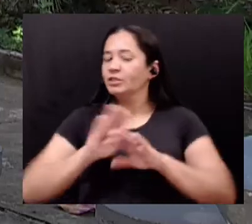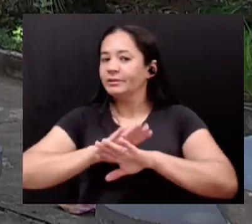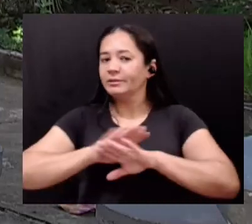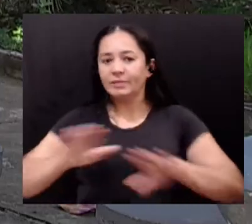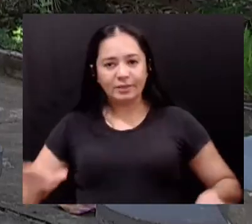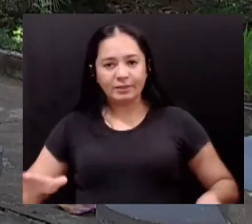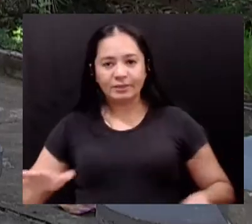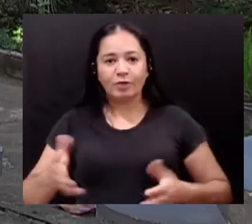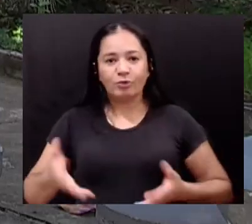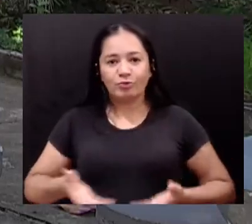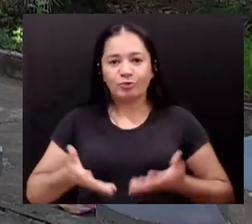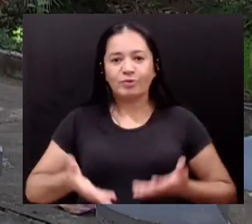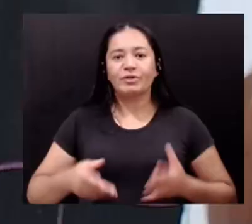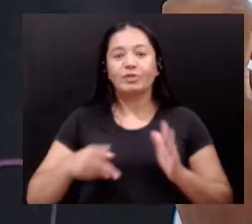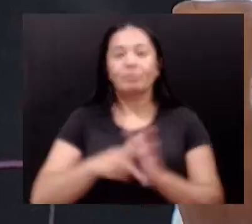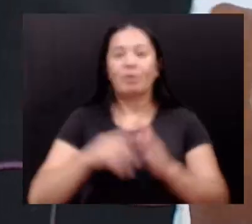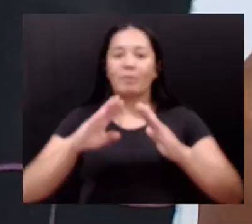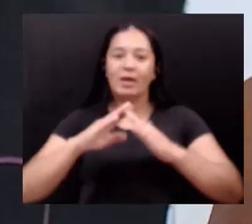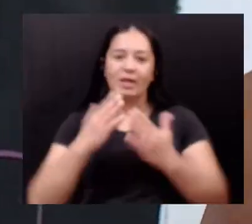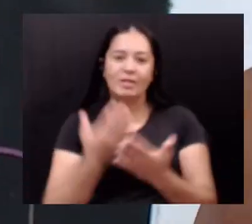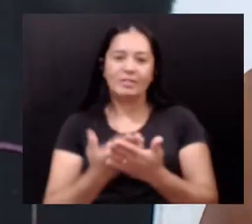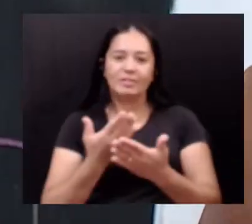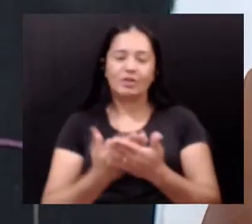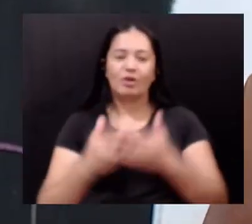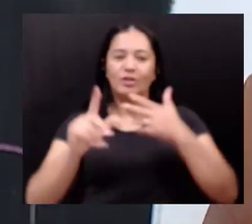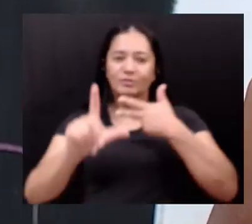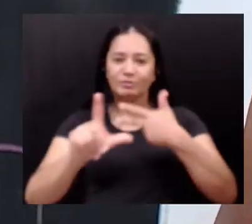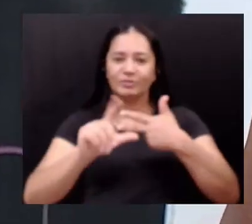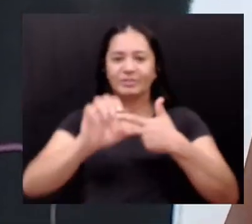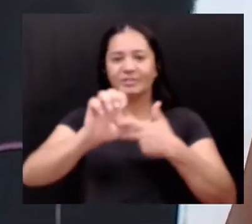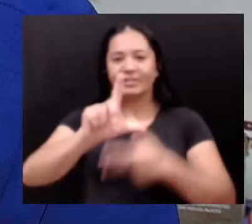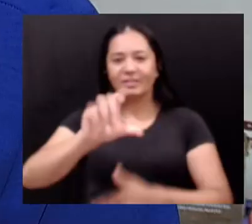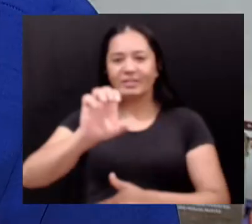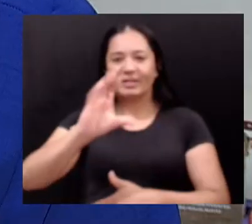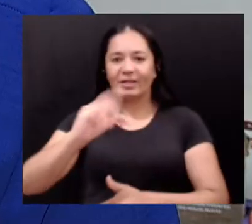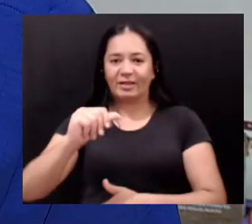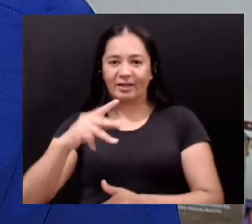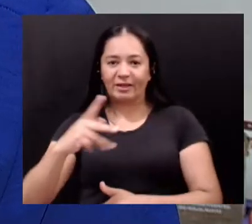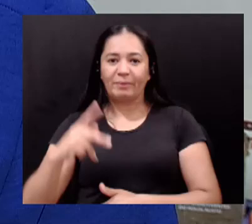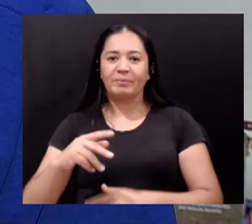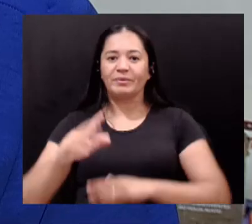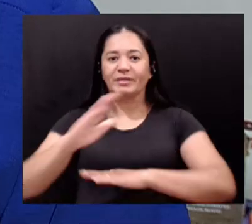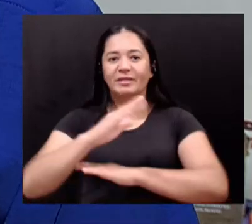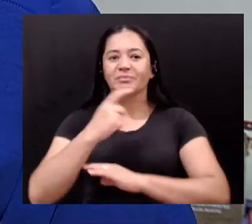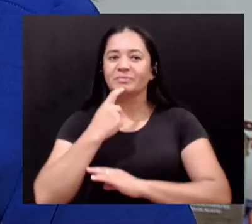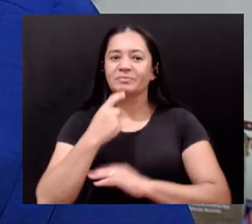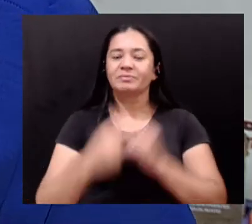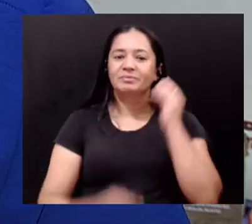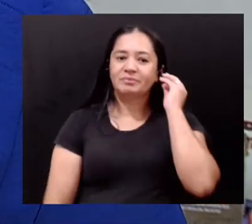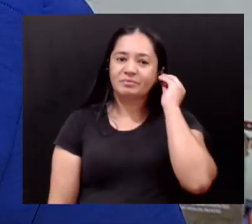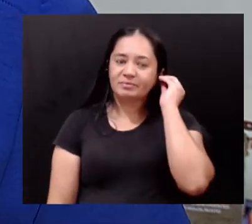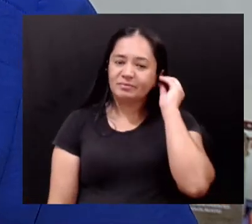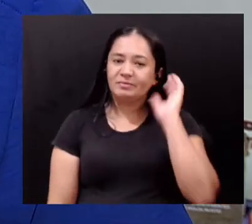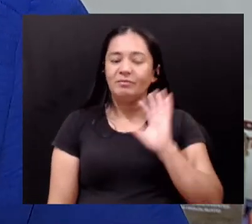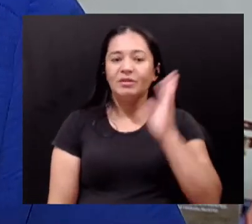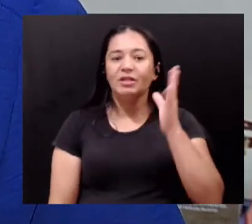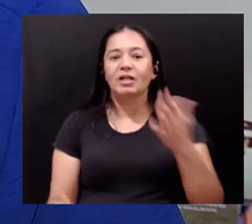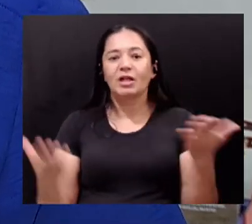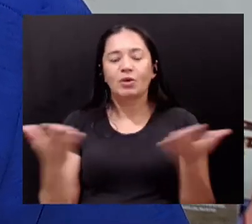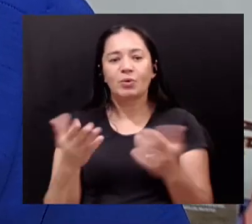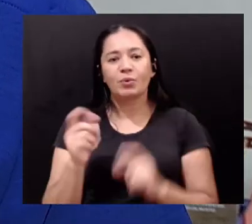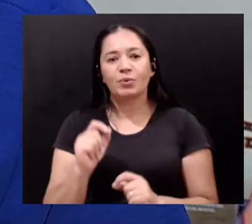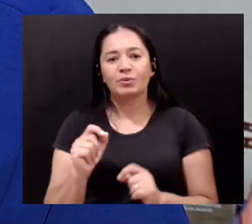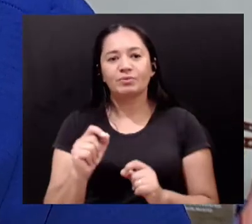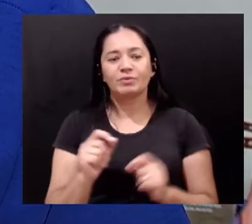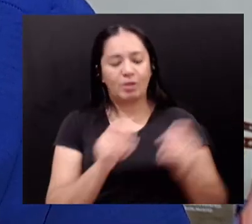Elecamp, a escola do Legislativo da Câmara Municipal de Campinas. O que acontece hoje nessa escola é uma etapa do Parlamento